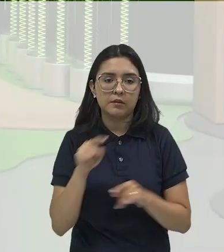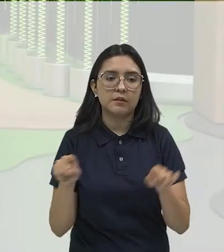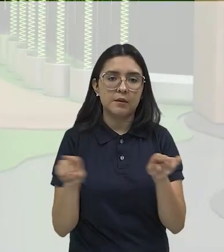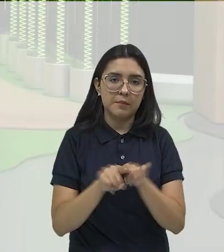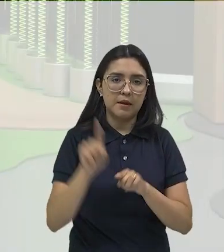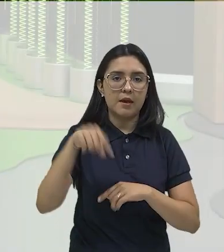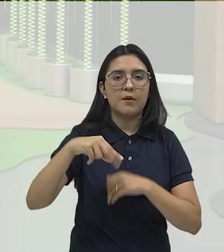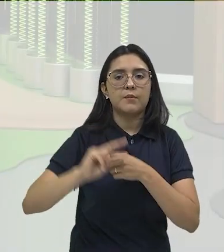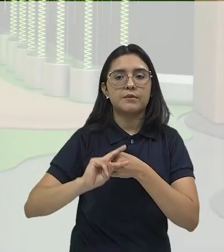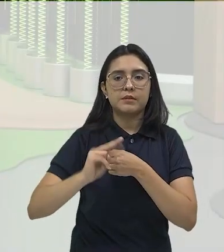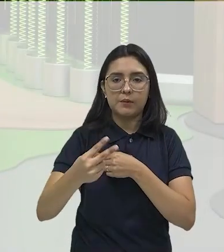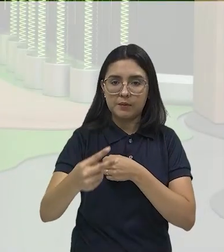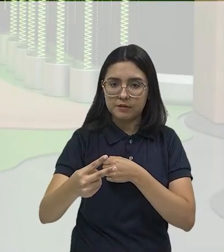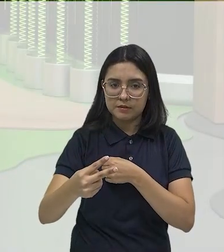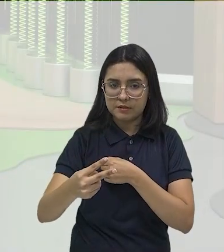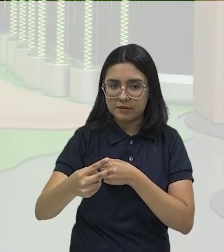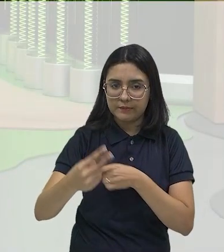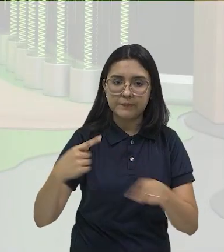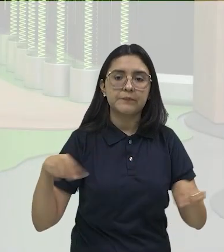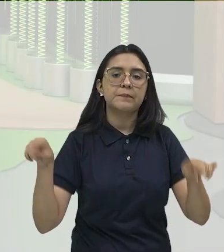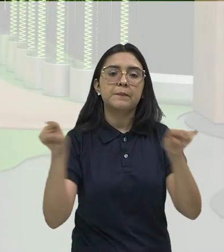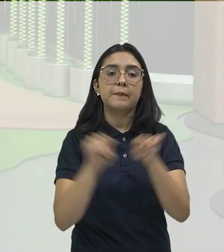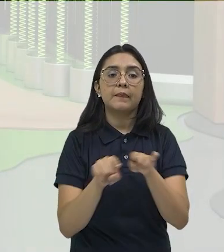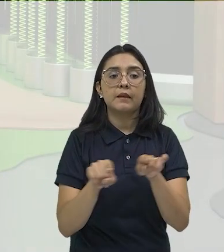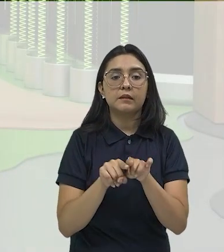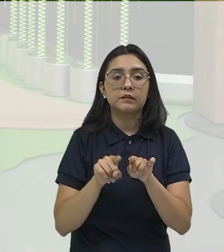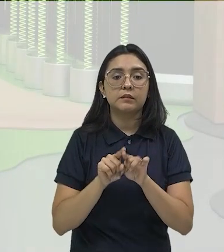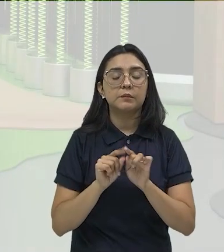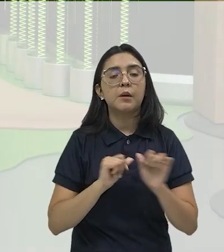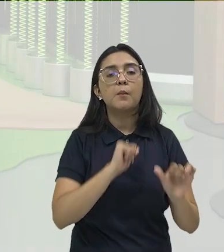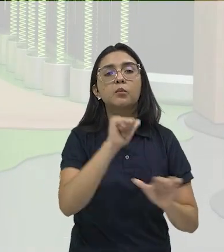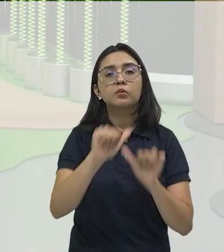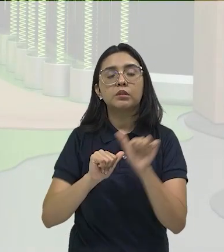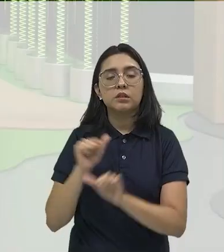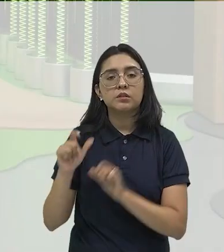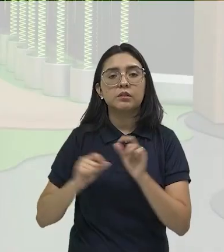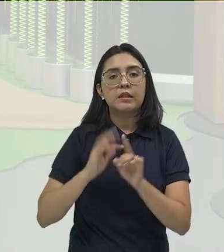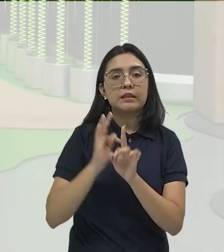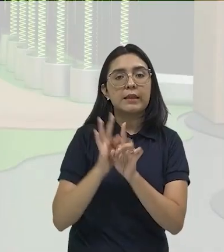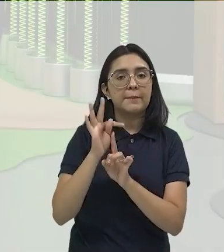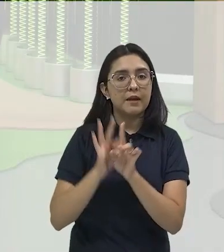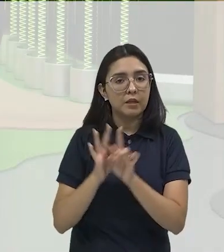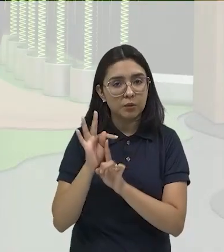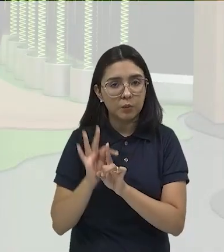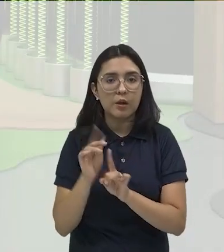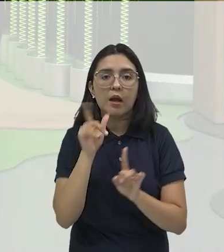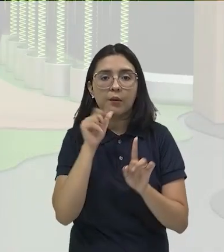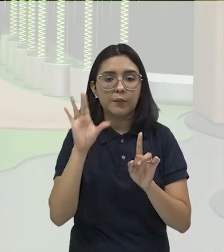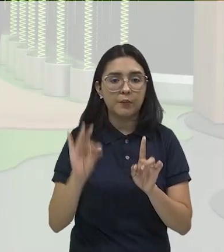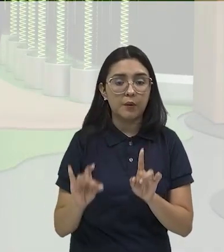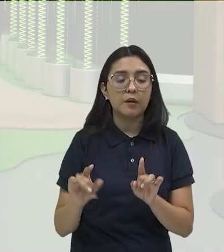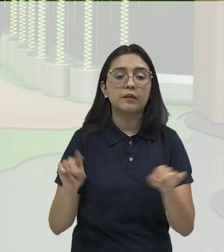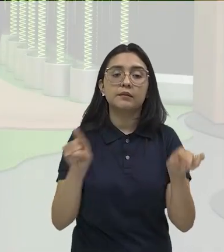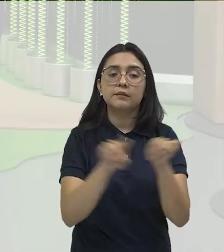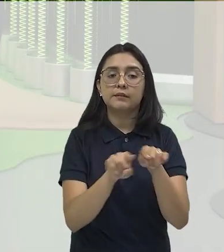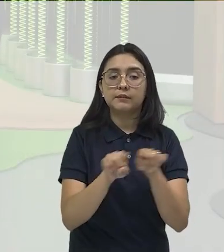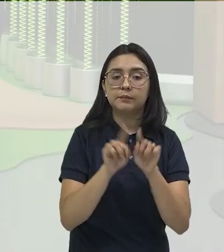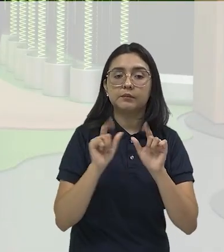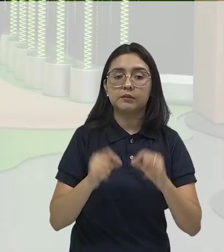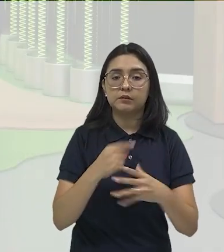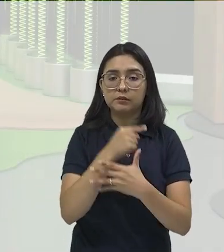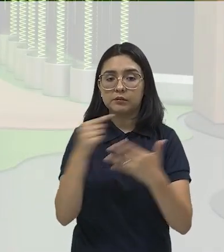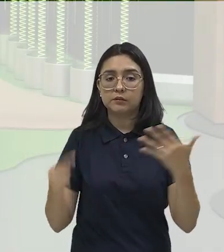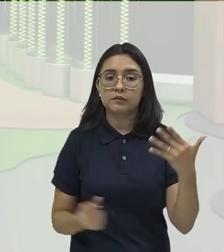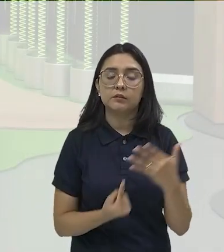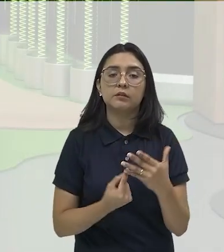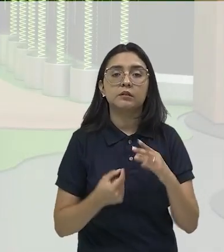uma consequência. A alteração das condições de temperatura e umidade entra também naqueles